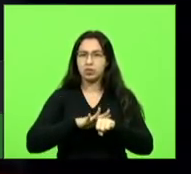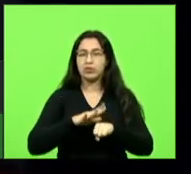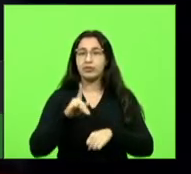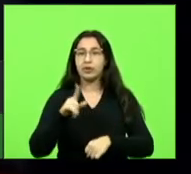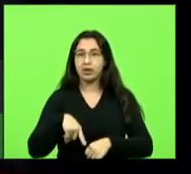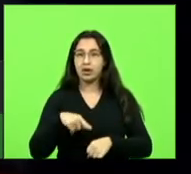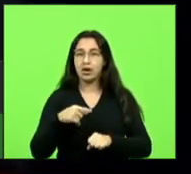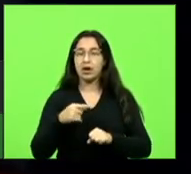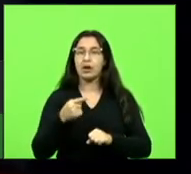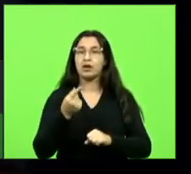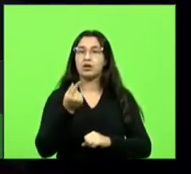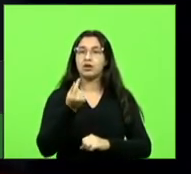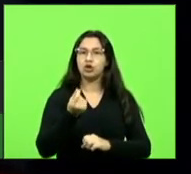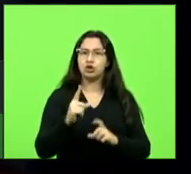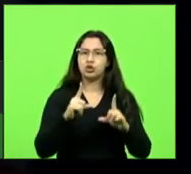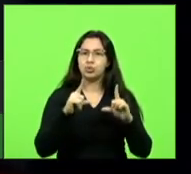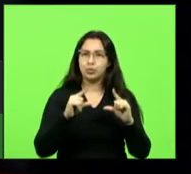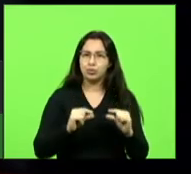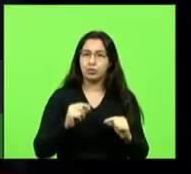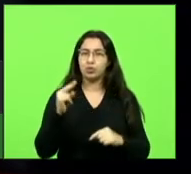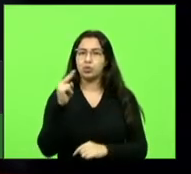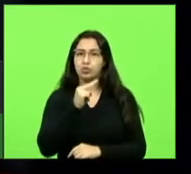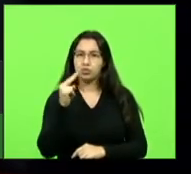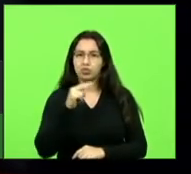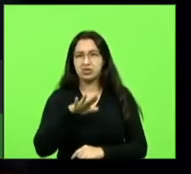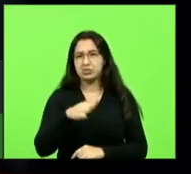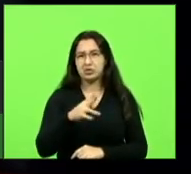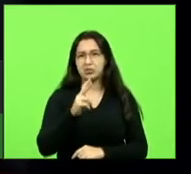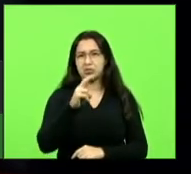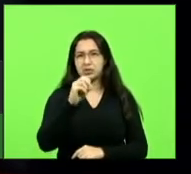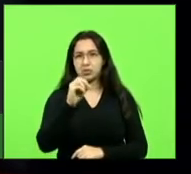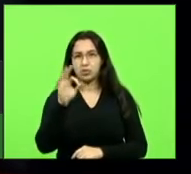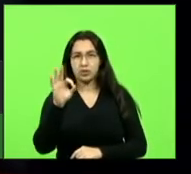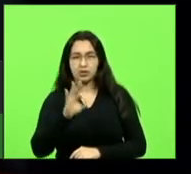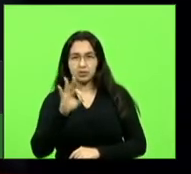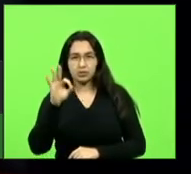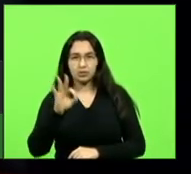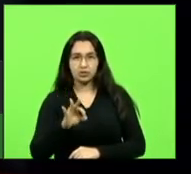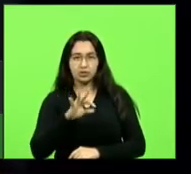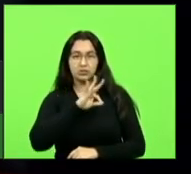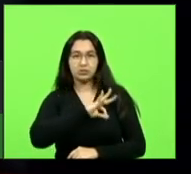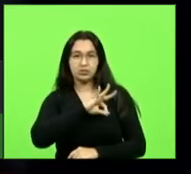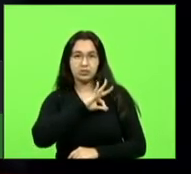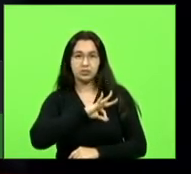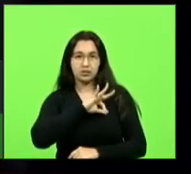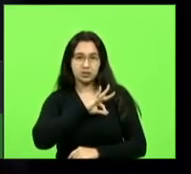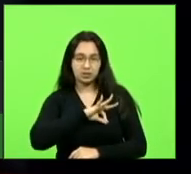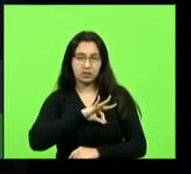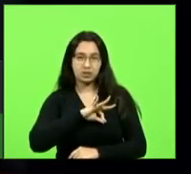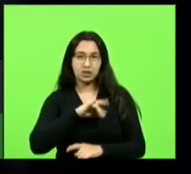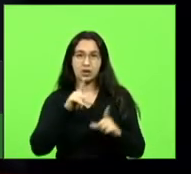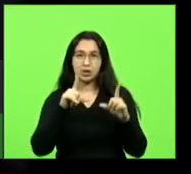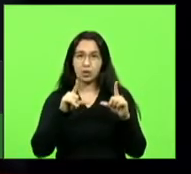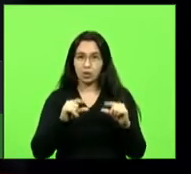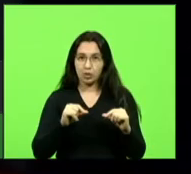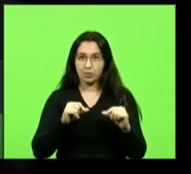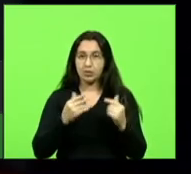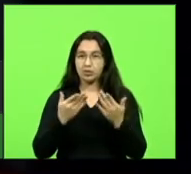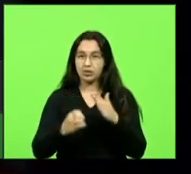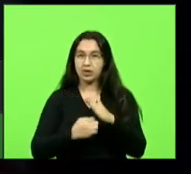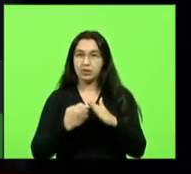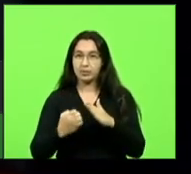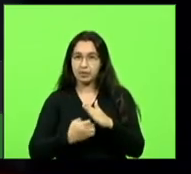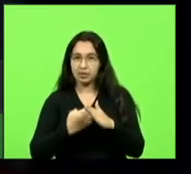mínima emergencial equivalente a 50% do salário mínimo aos empreendedores de economia